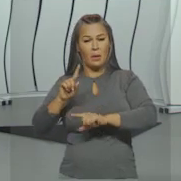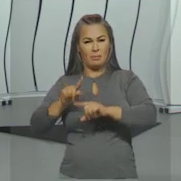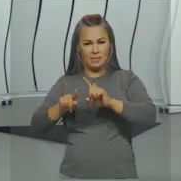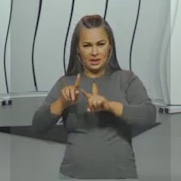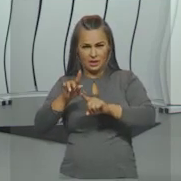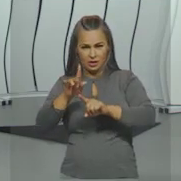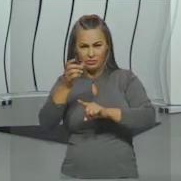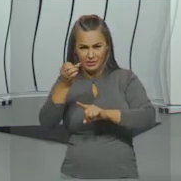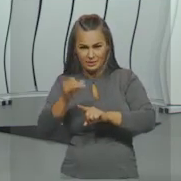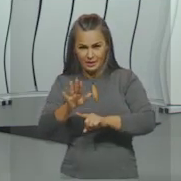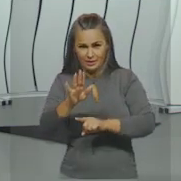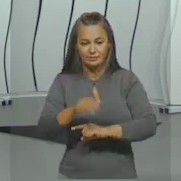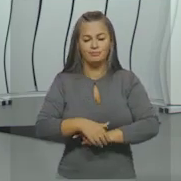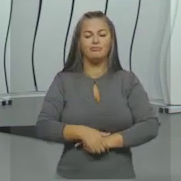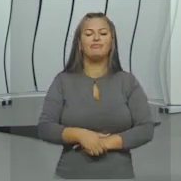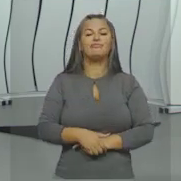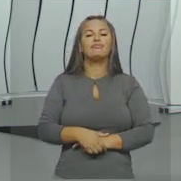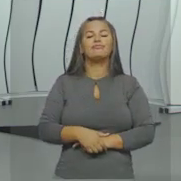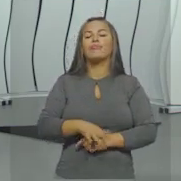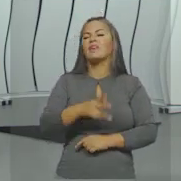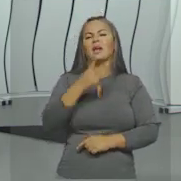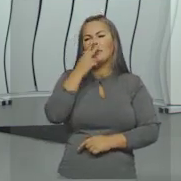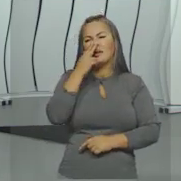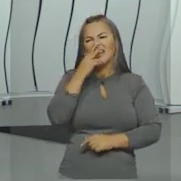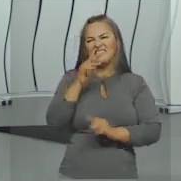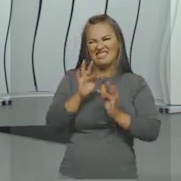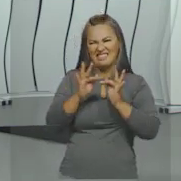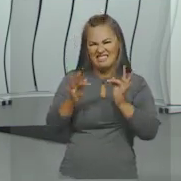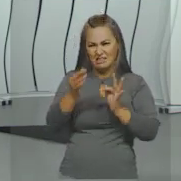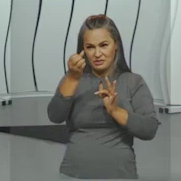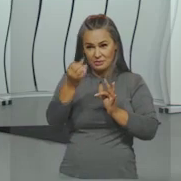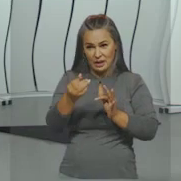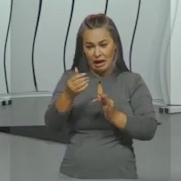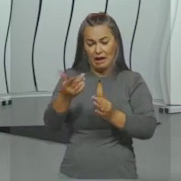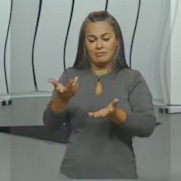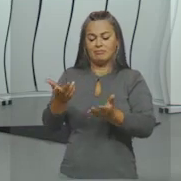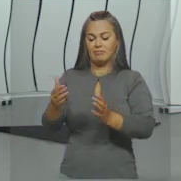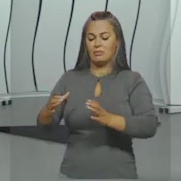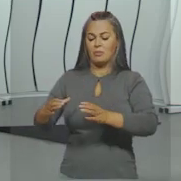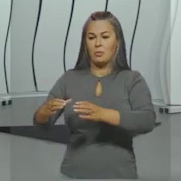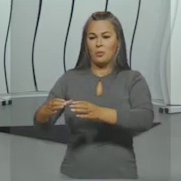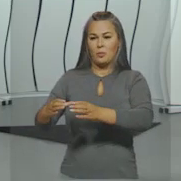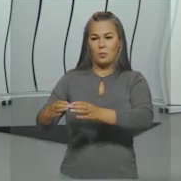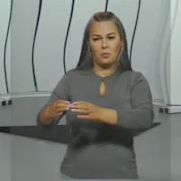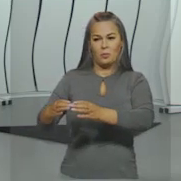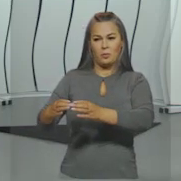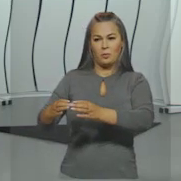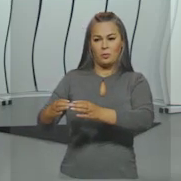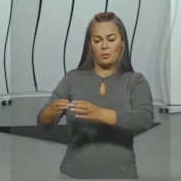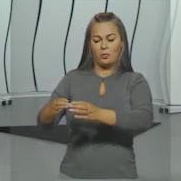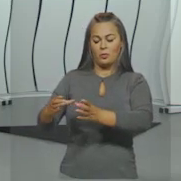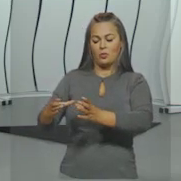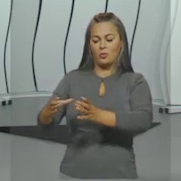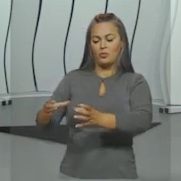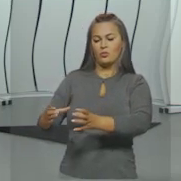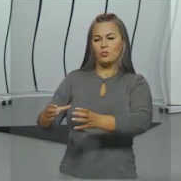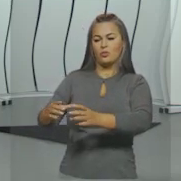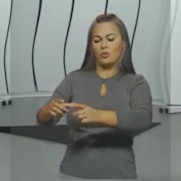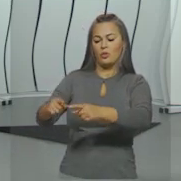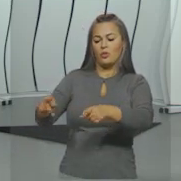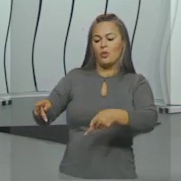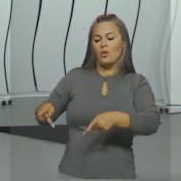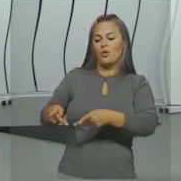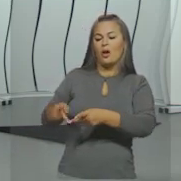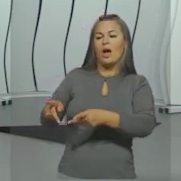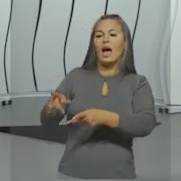seguinte: imagina que você coloca uma bacia com 1 metro quadrado no chão, na hora que chover, e deixa a chuva cair toda. Quando a